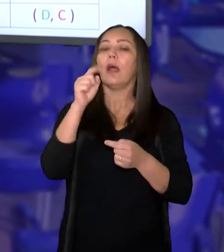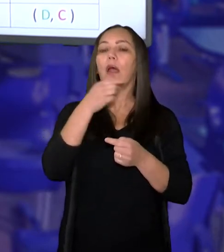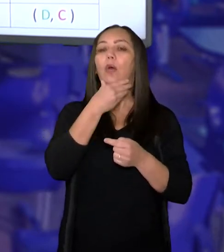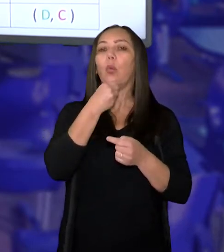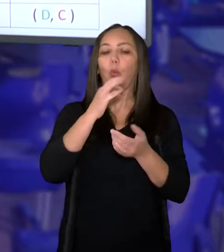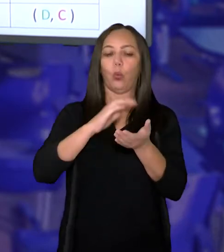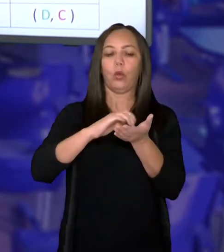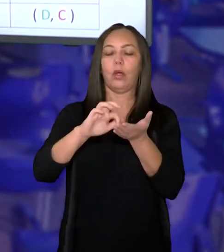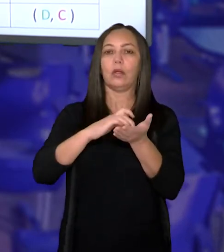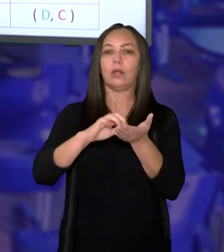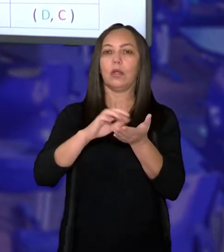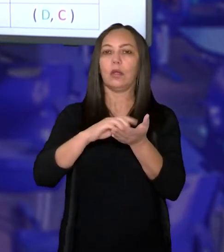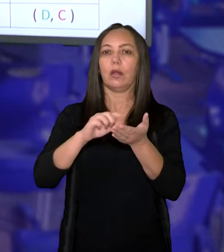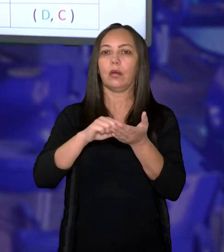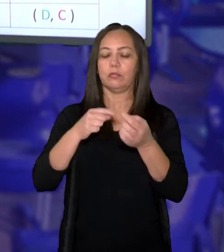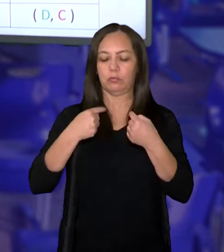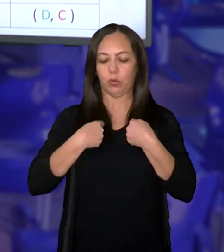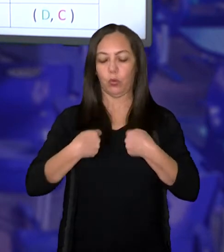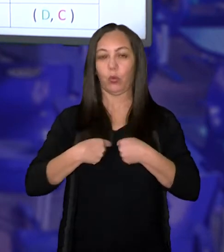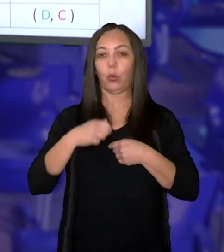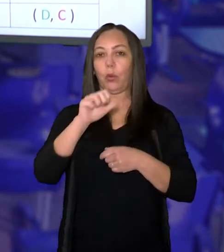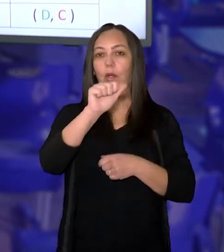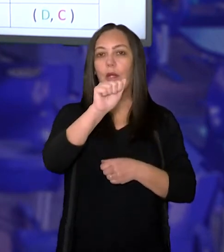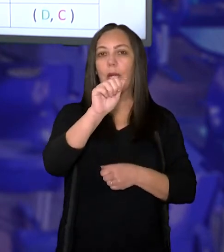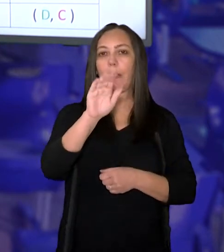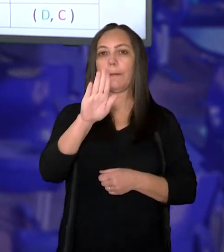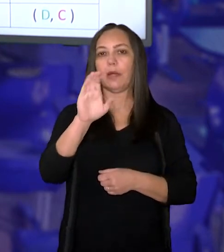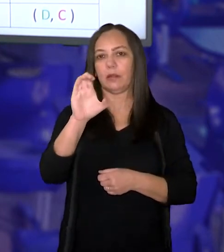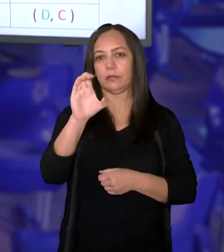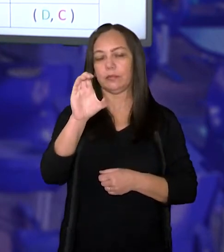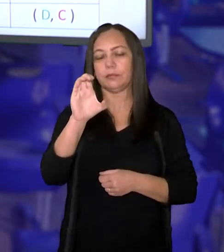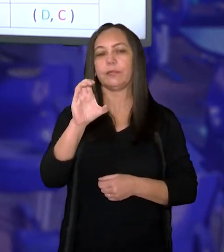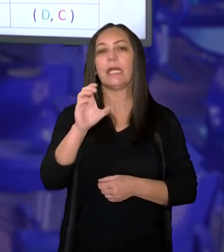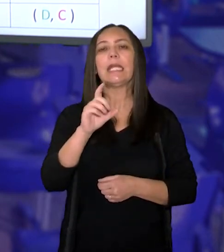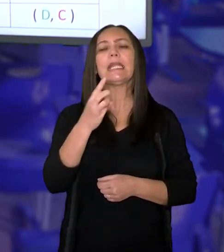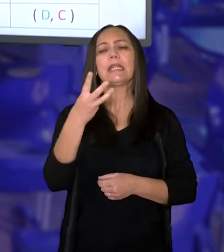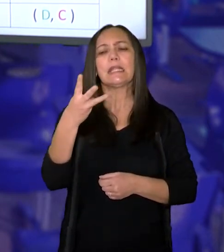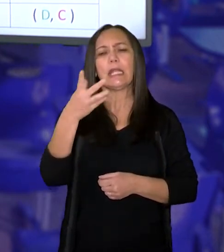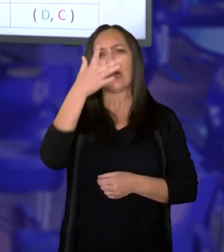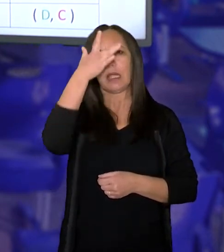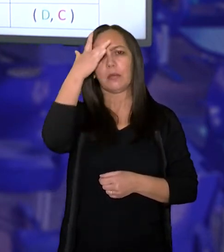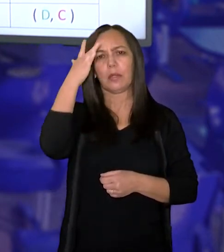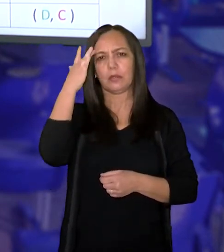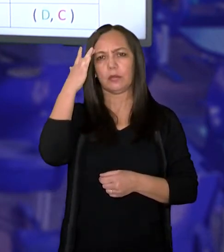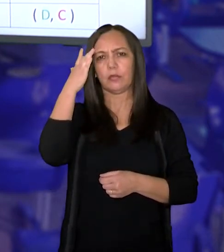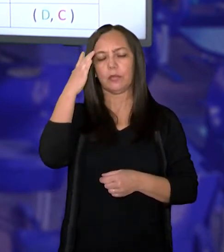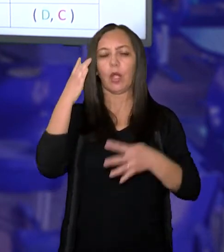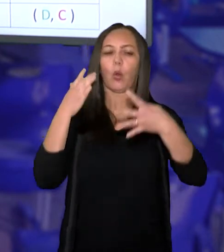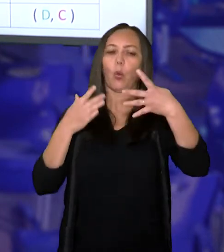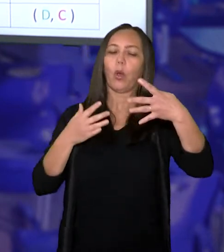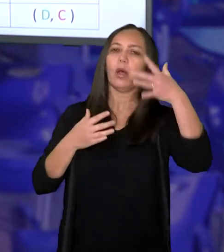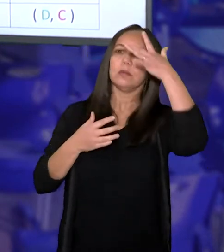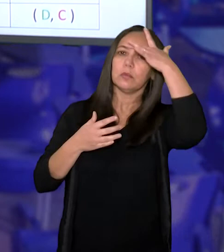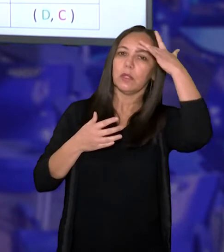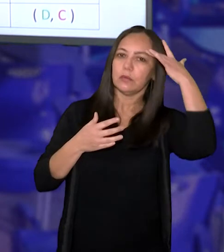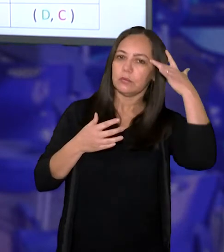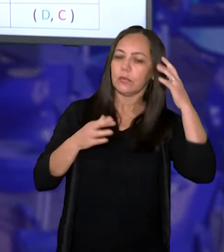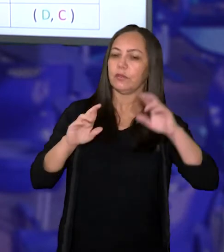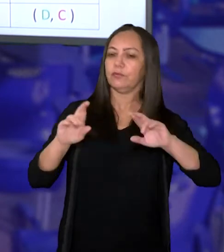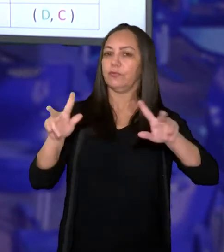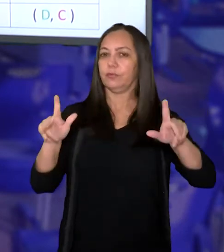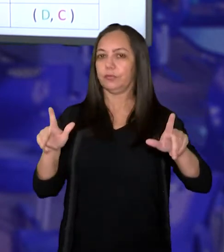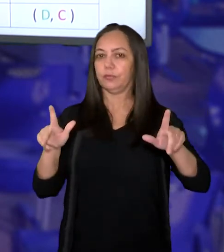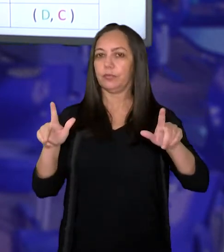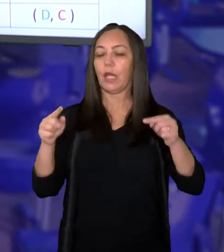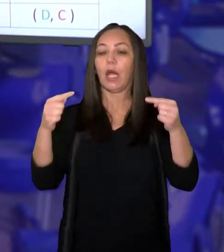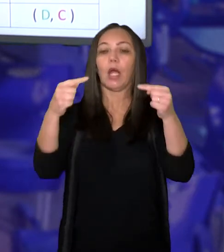secretário, tá? Com o crachá A, B e C. 3 pessoas distintas e aqui 4 pessoas distintas.